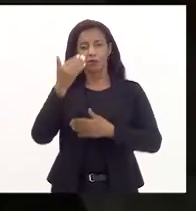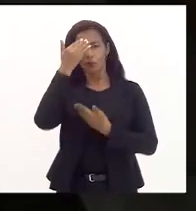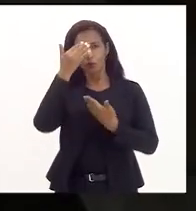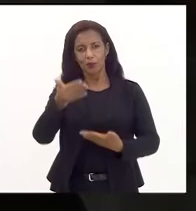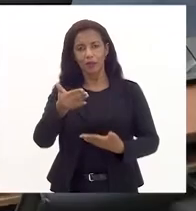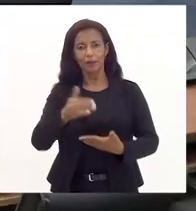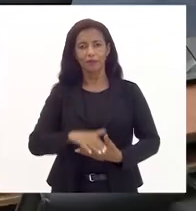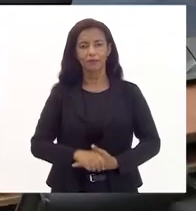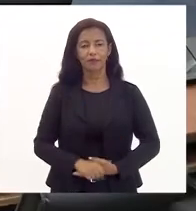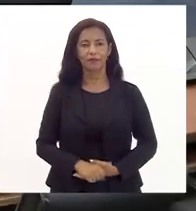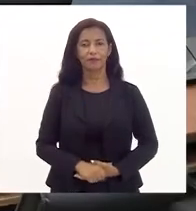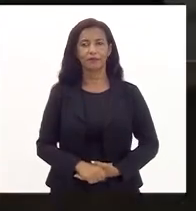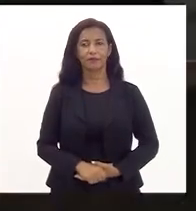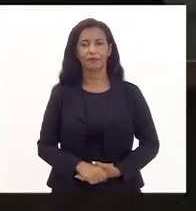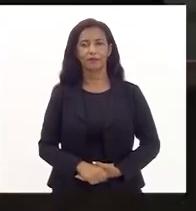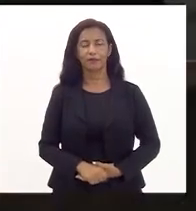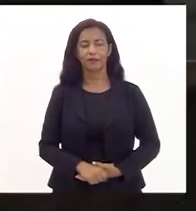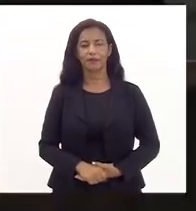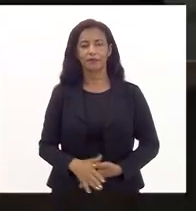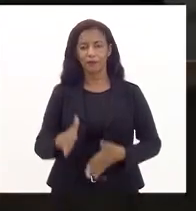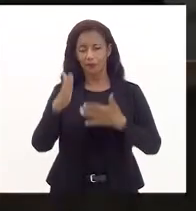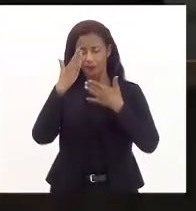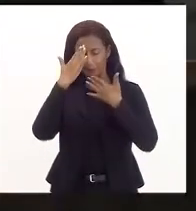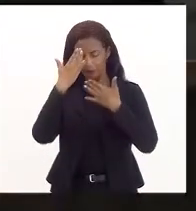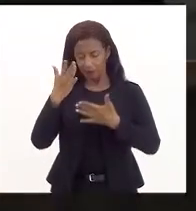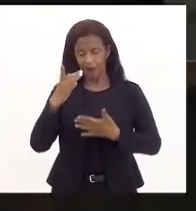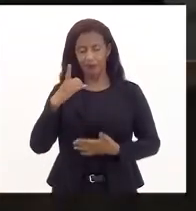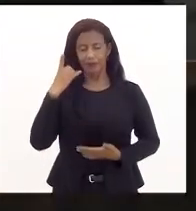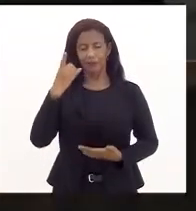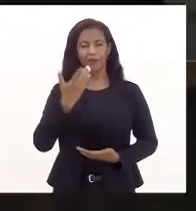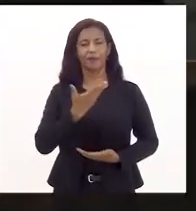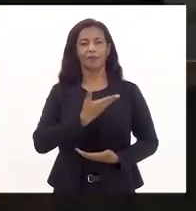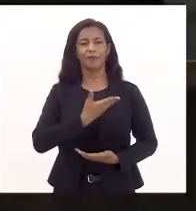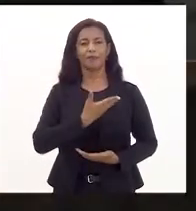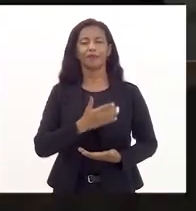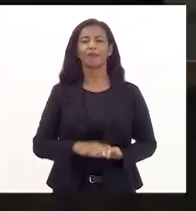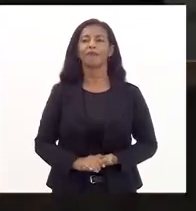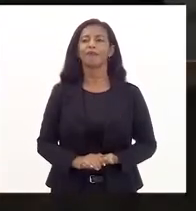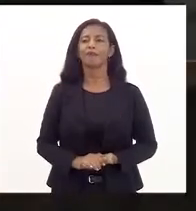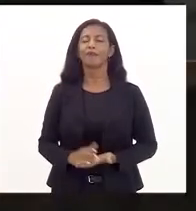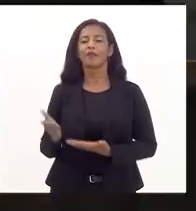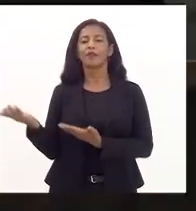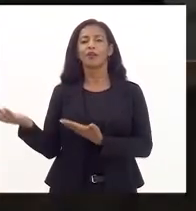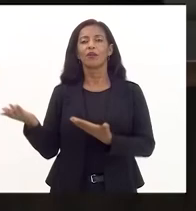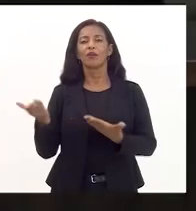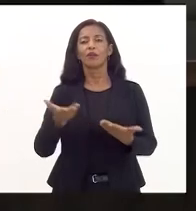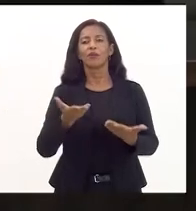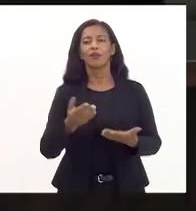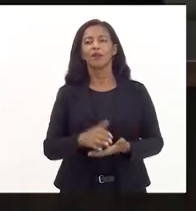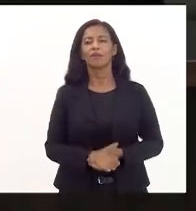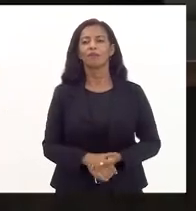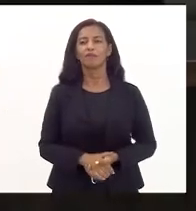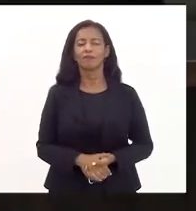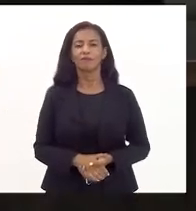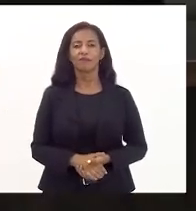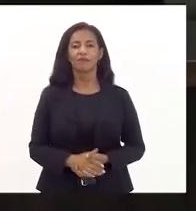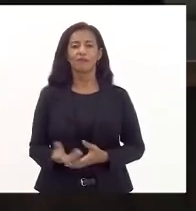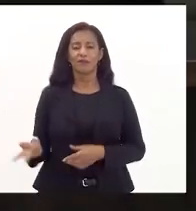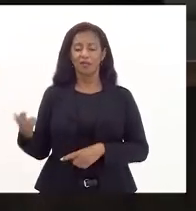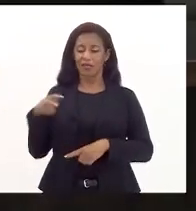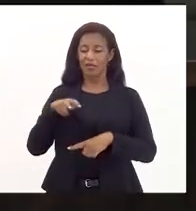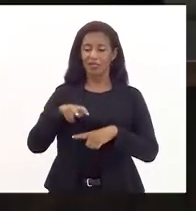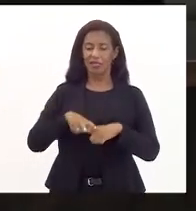senhor presidente. Obrigado, nobre deputado, amigo, colega. Quero convidar a Vossa Excelência para dirigir aqui,